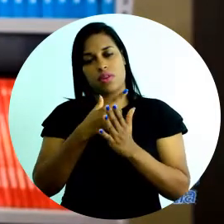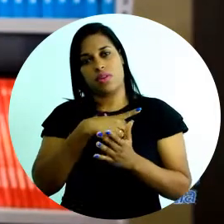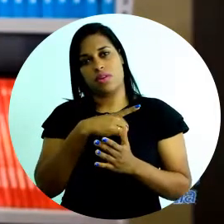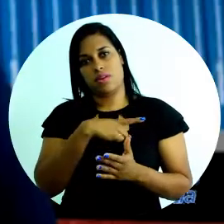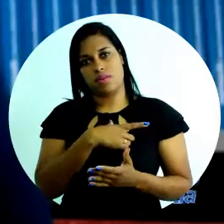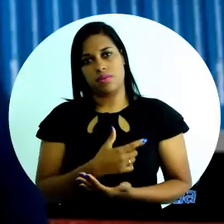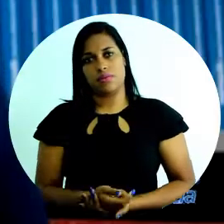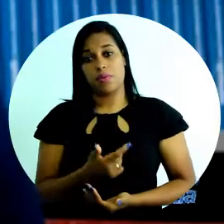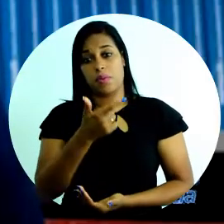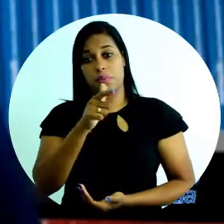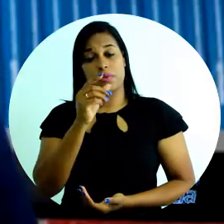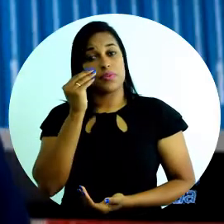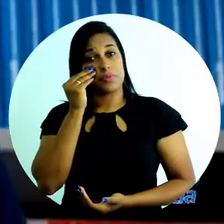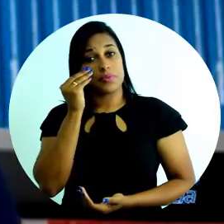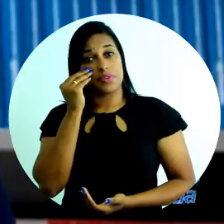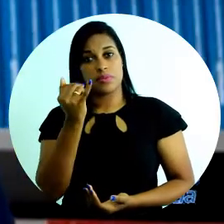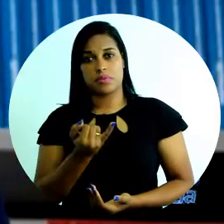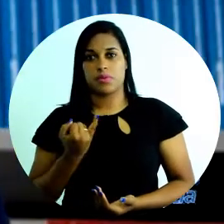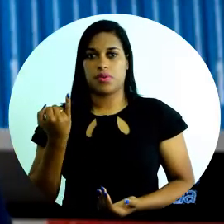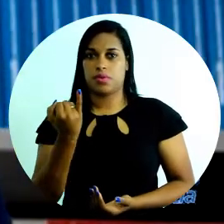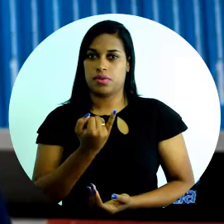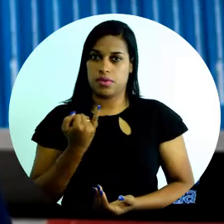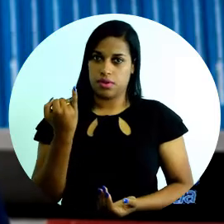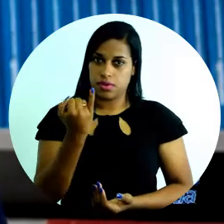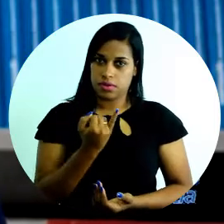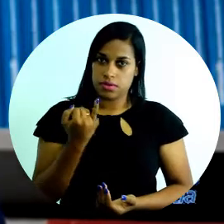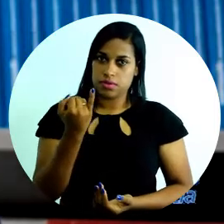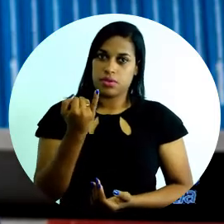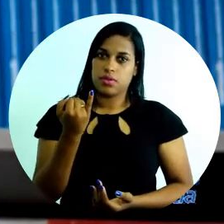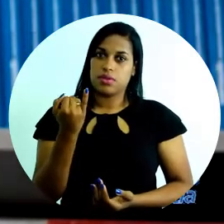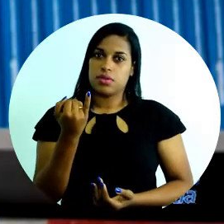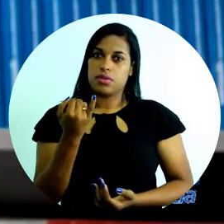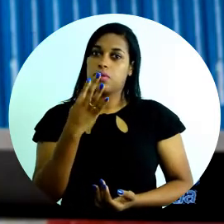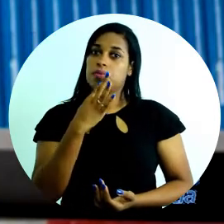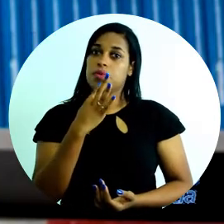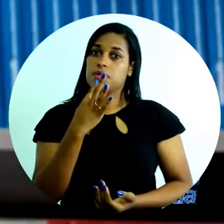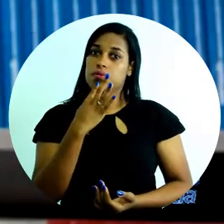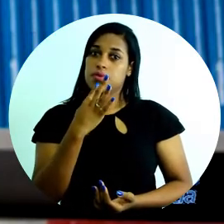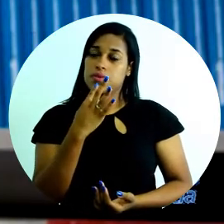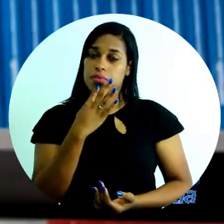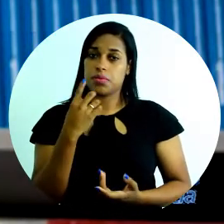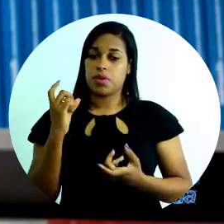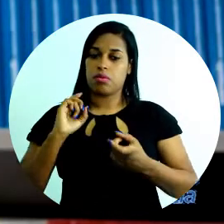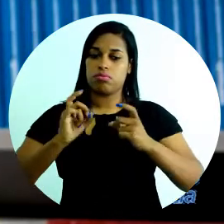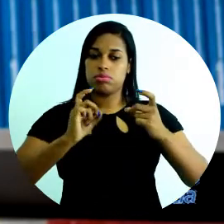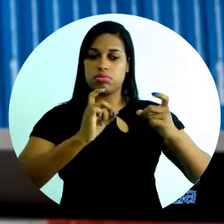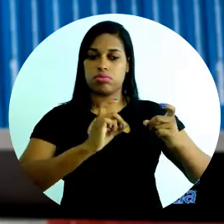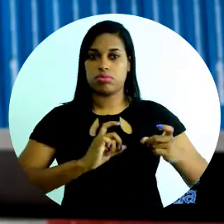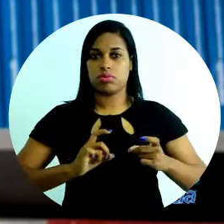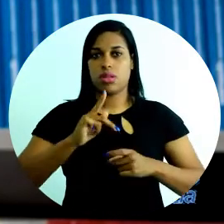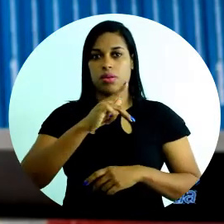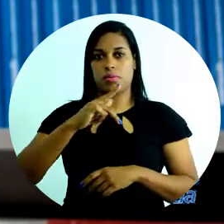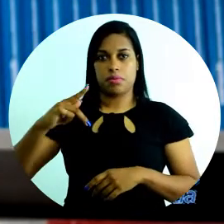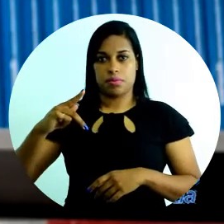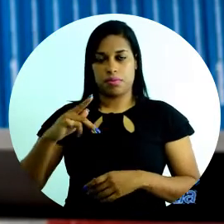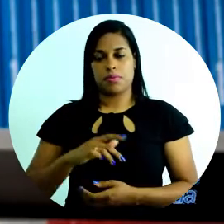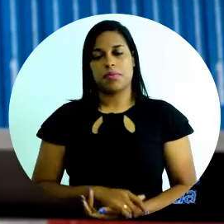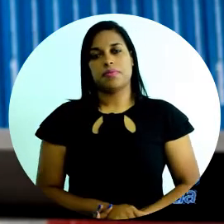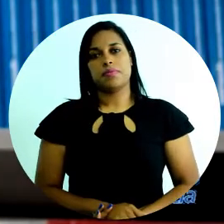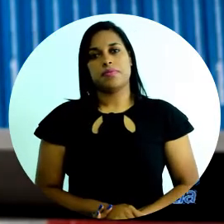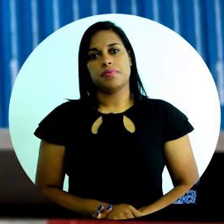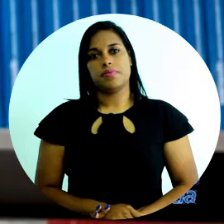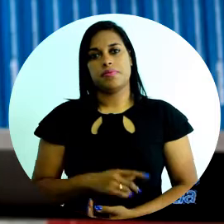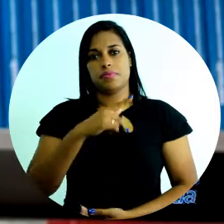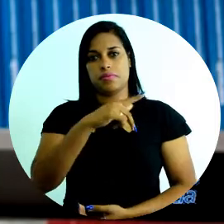chegue. Um outro aspecto importante é a construção e a discussão do projeto